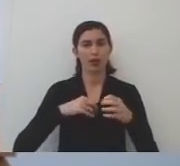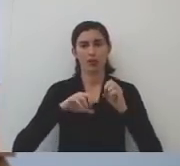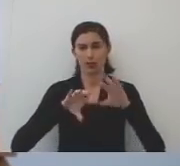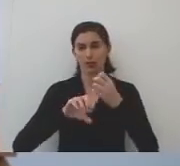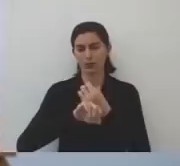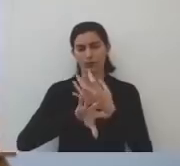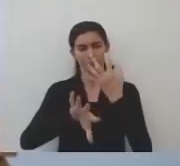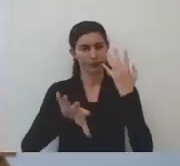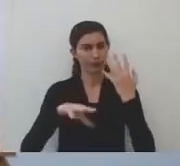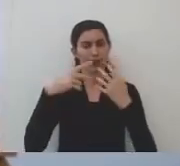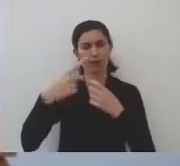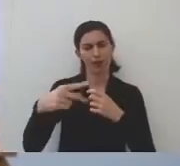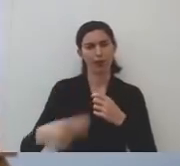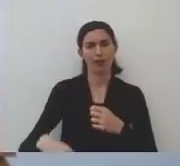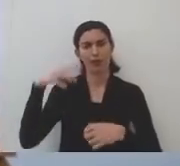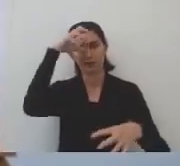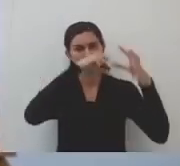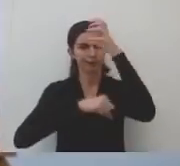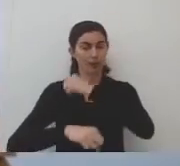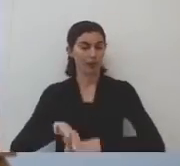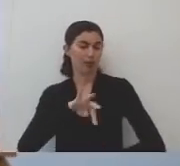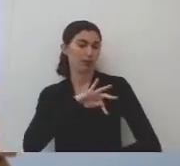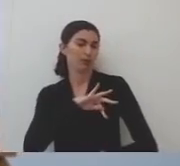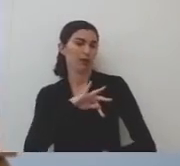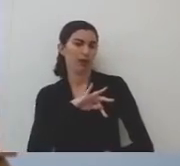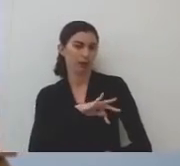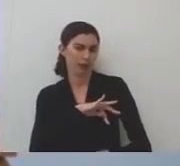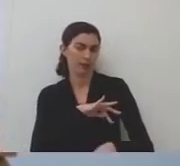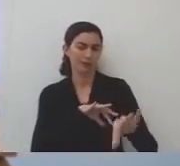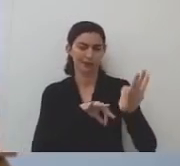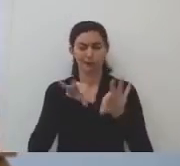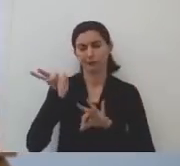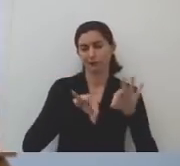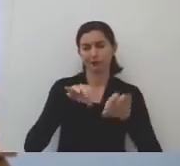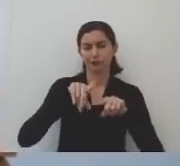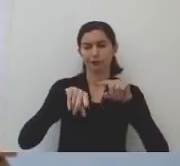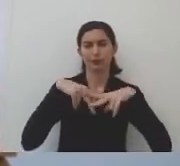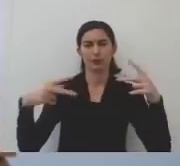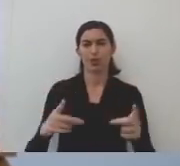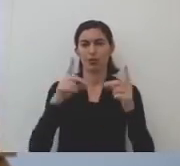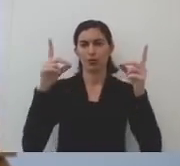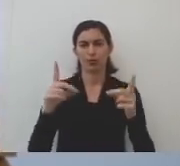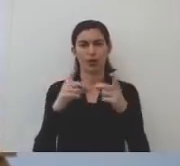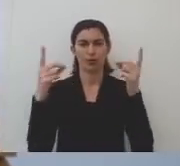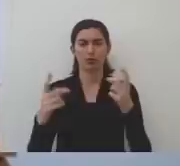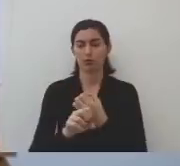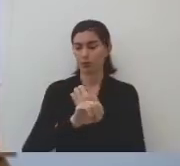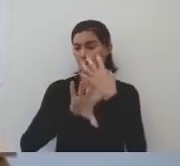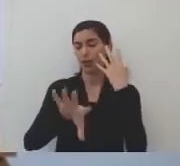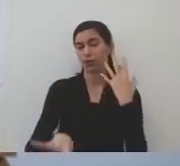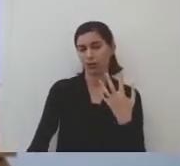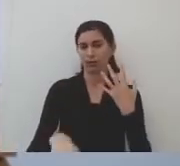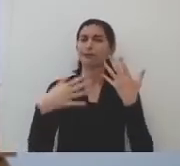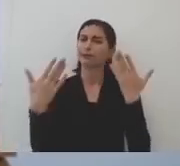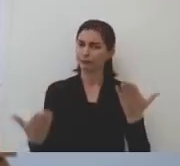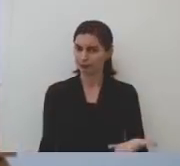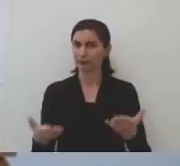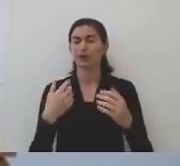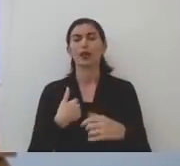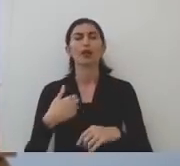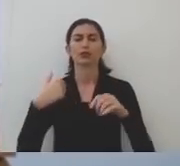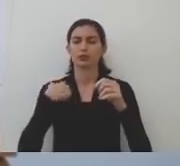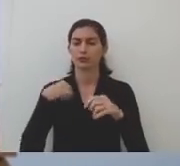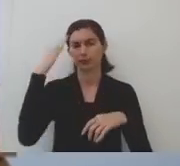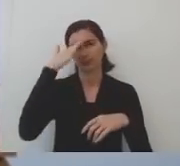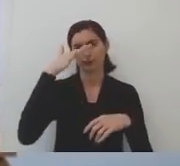remoto. Nele, iremos aprender técnicas de elaboração de materiais didáticos em EAD. Isso mesmo, a gente